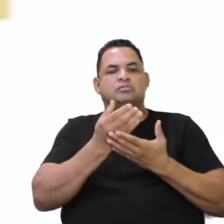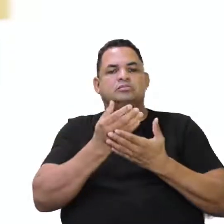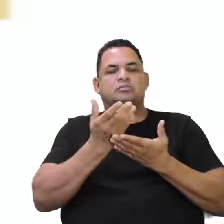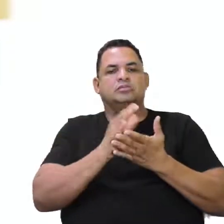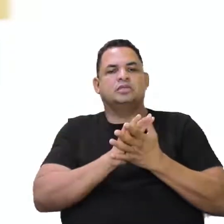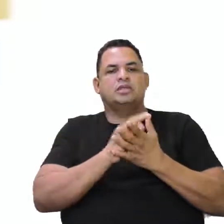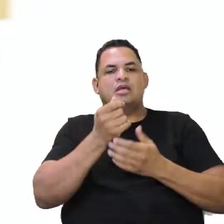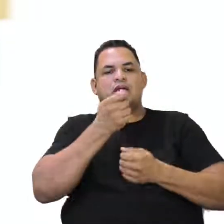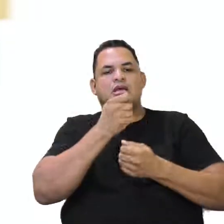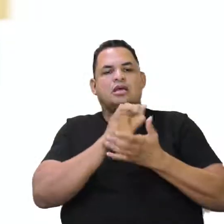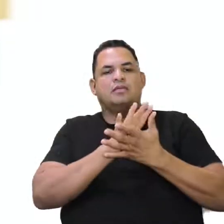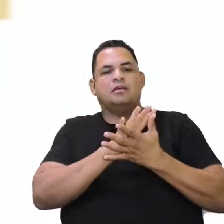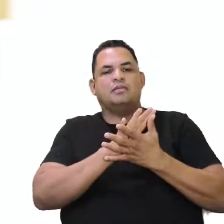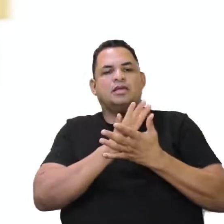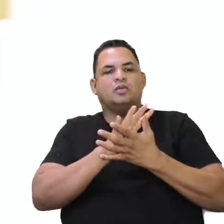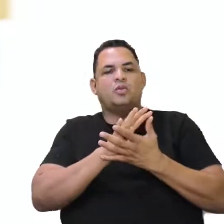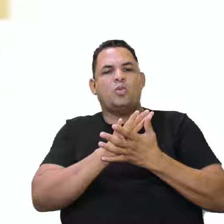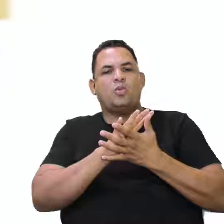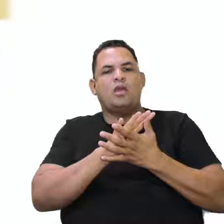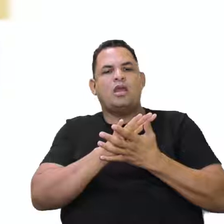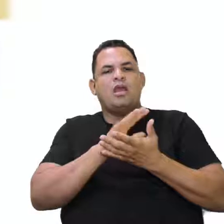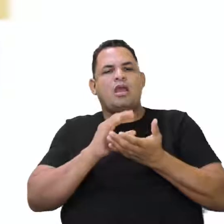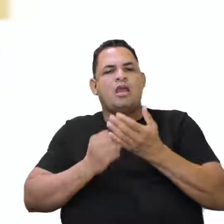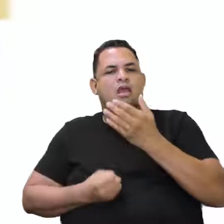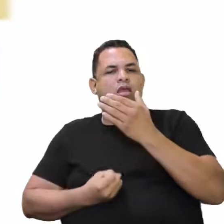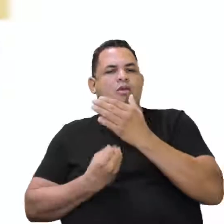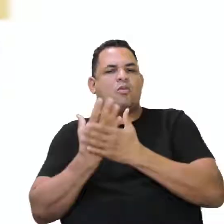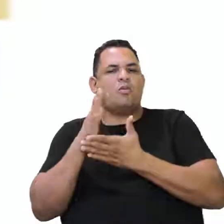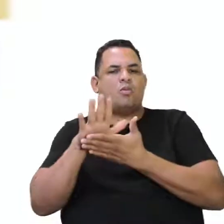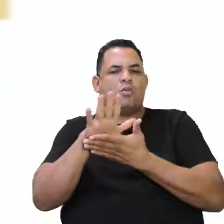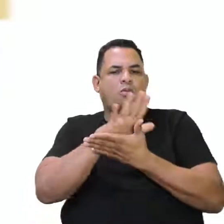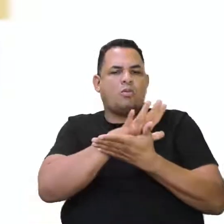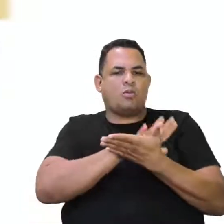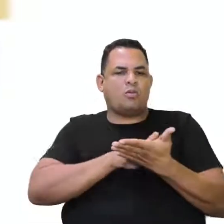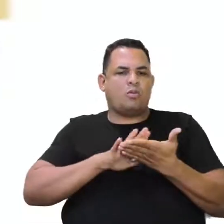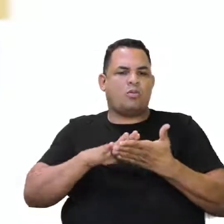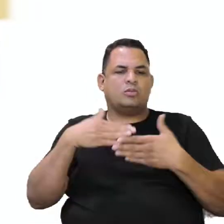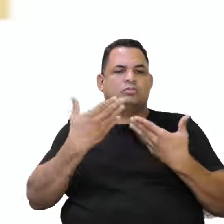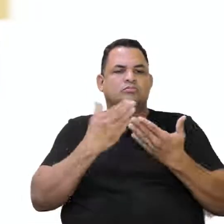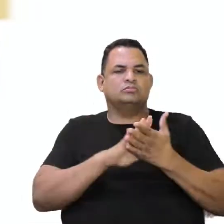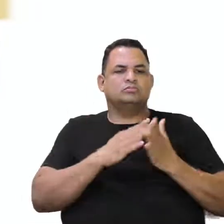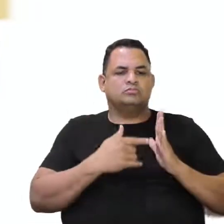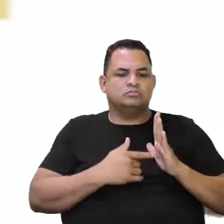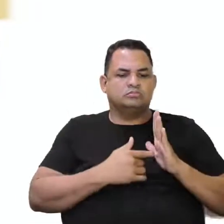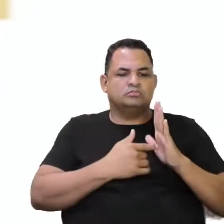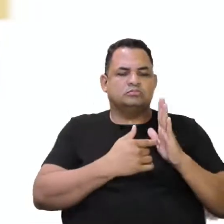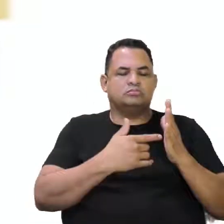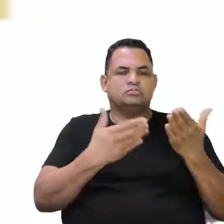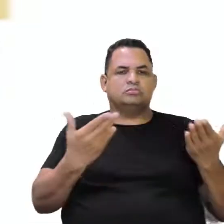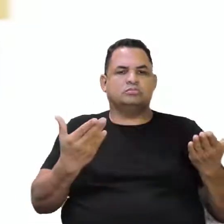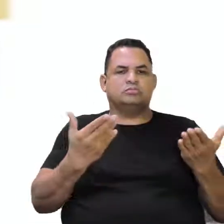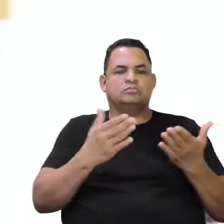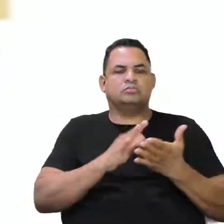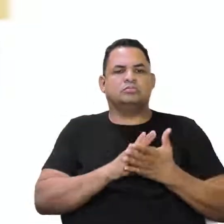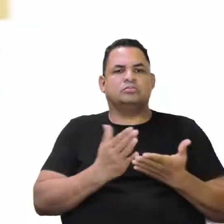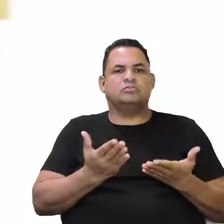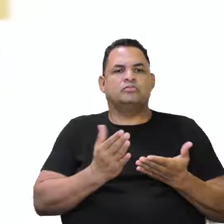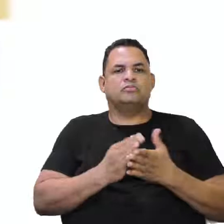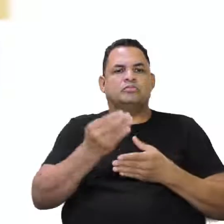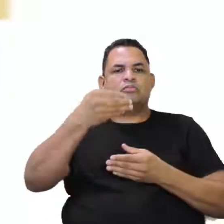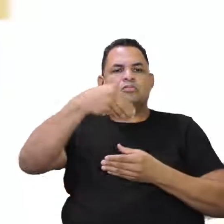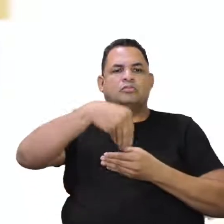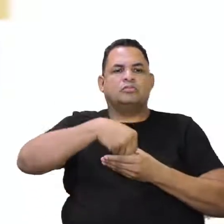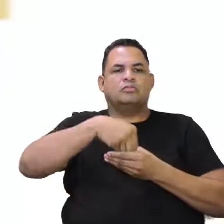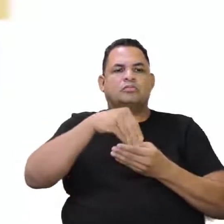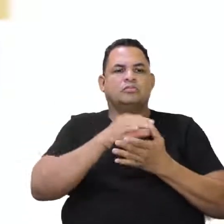aspectos ecológicos, aquilo que mais, né, é trazido de uma forma ou de outra